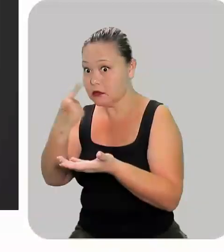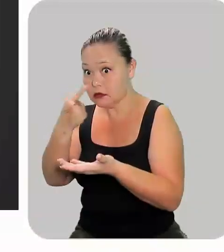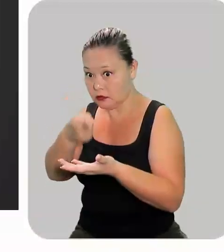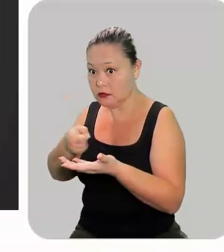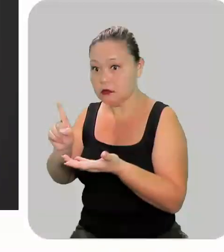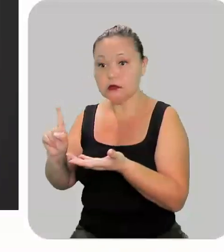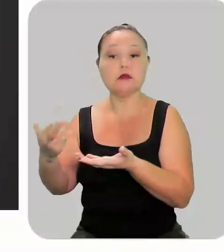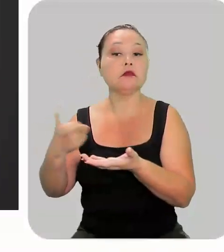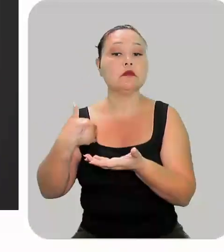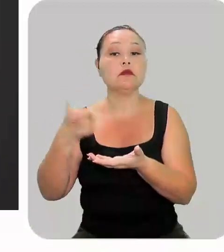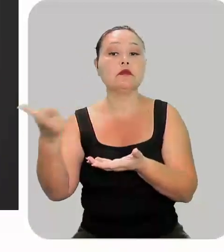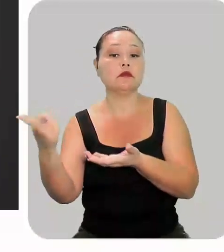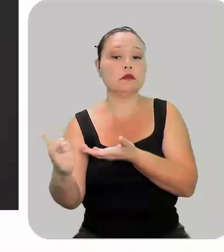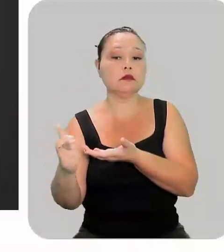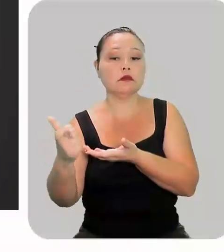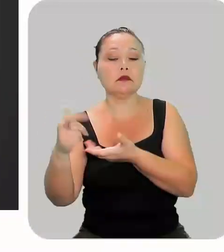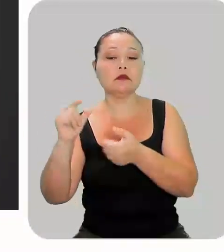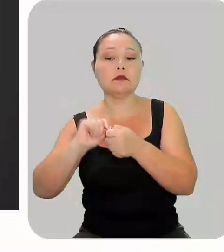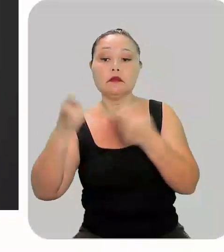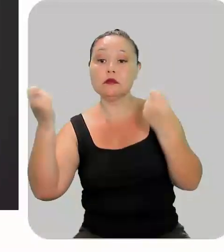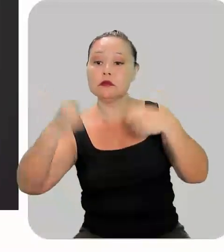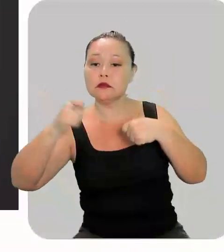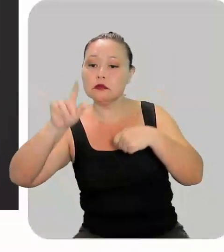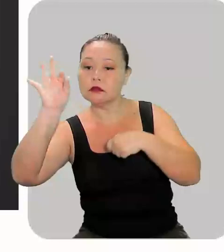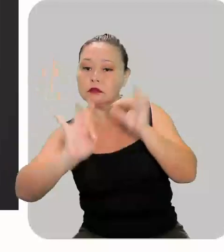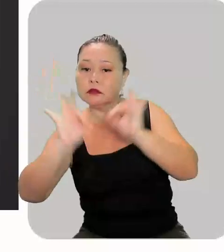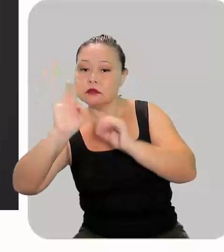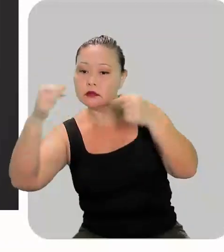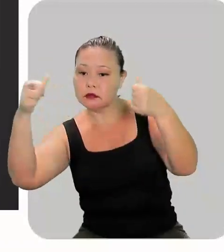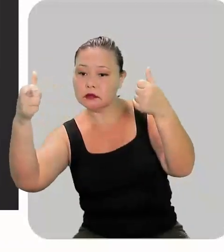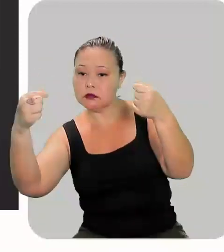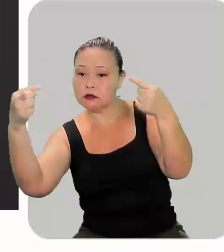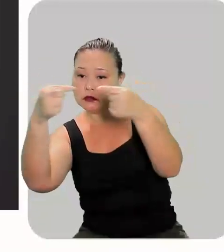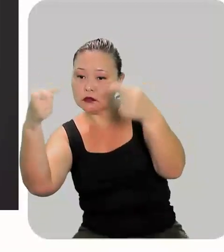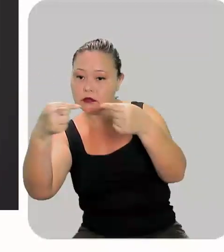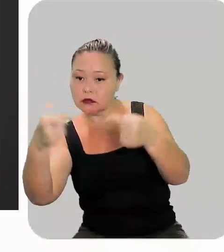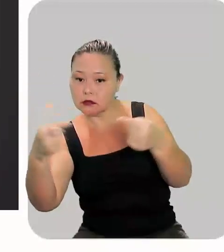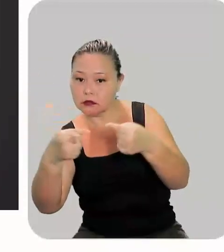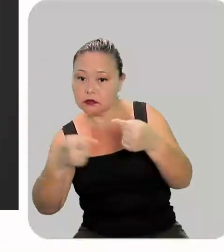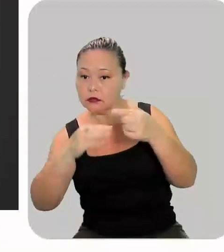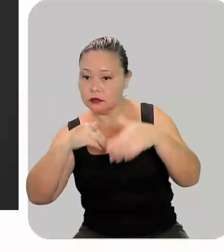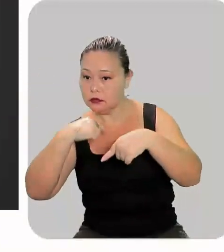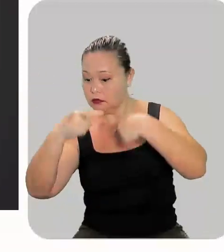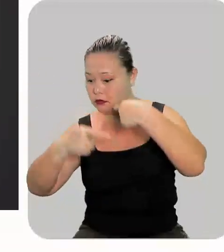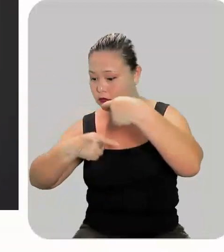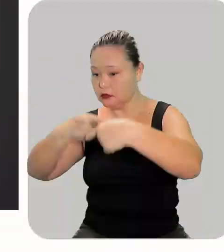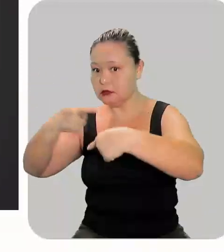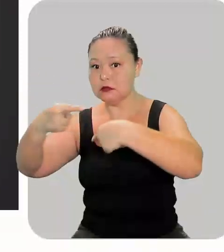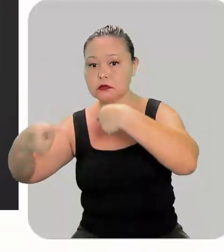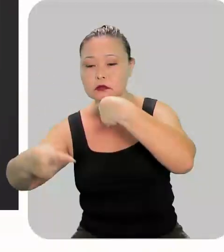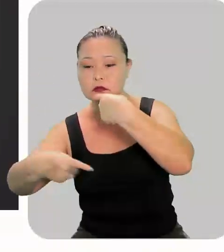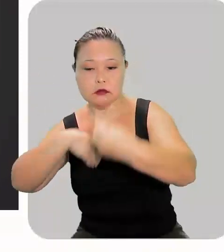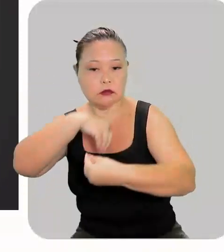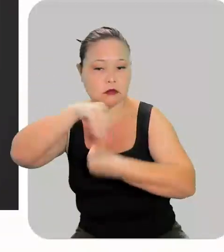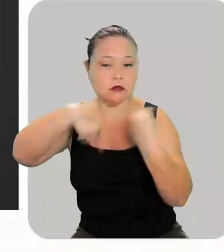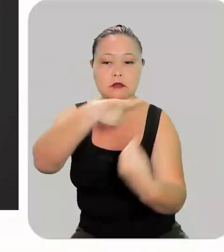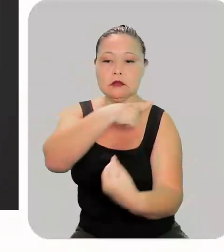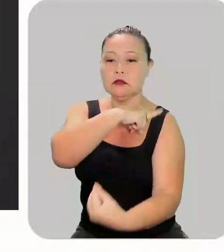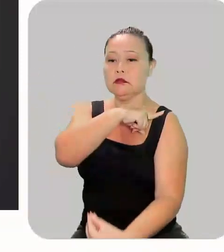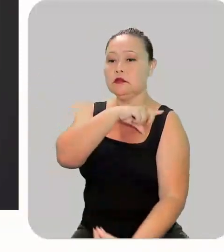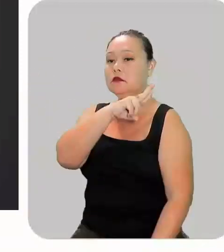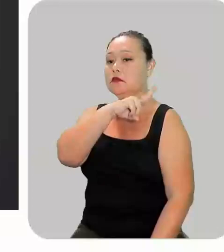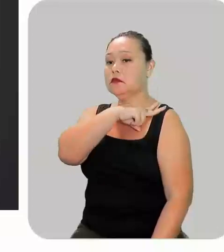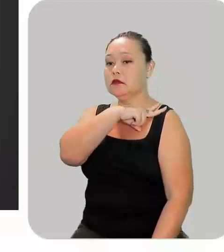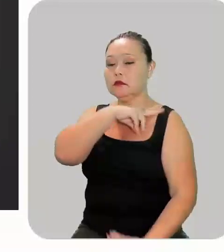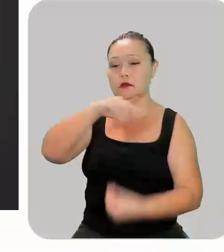né? 11% probabilidade, análise combinatória e sequências, né? Uma mistura de primeiro e segundo